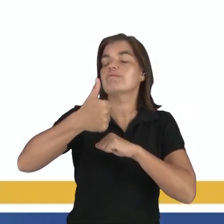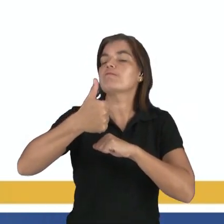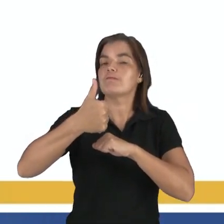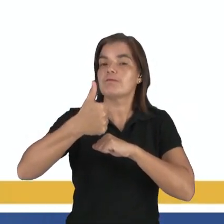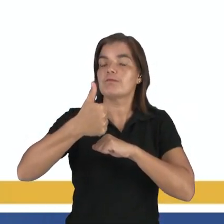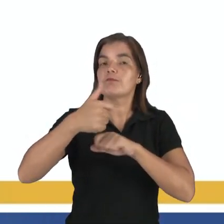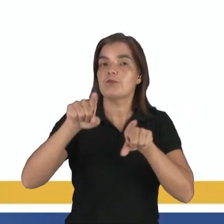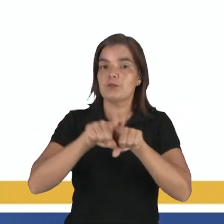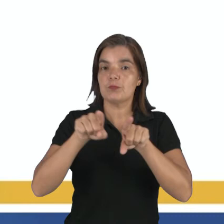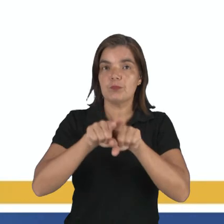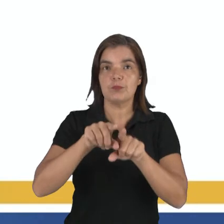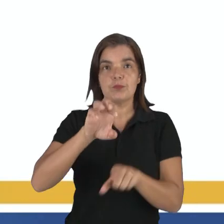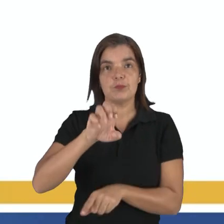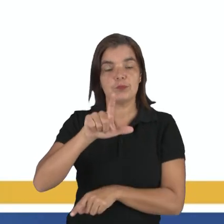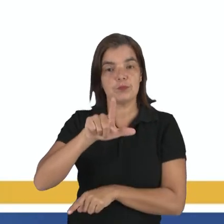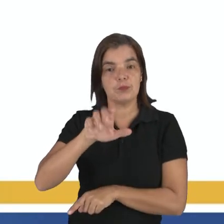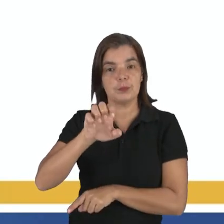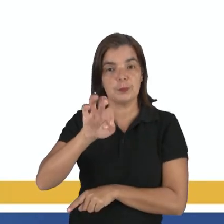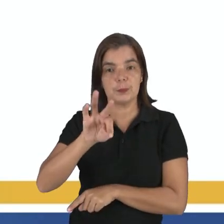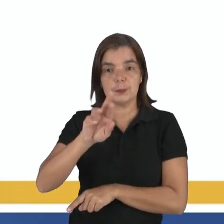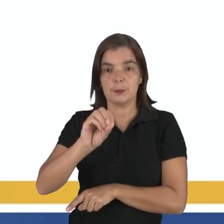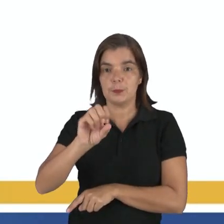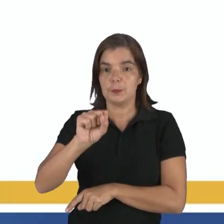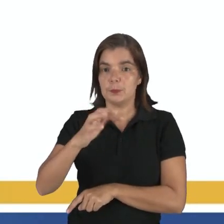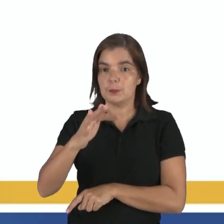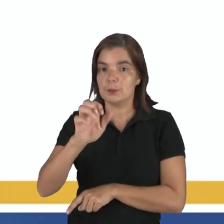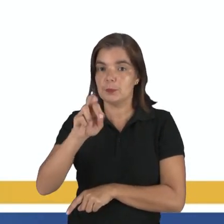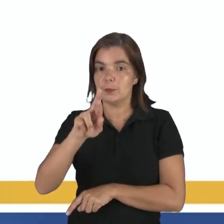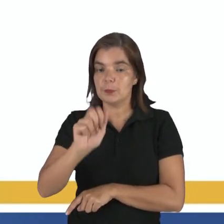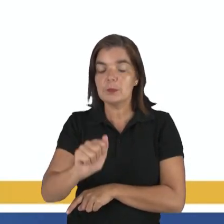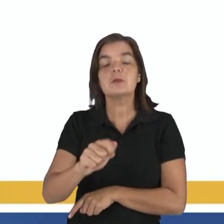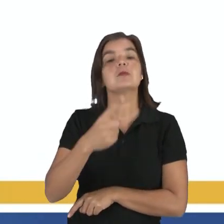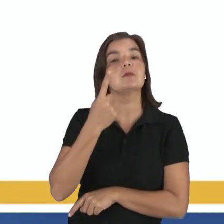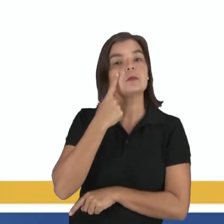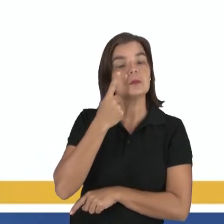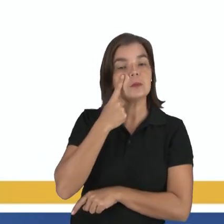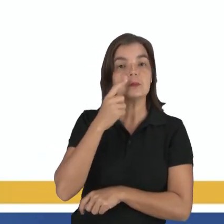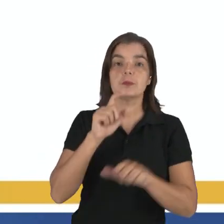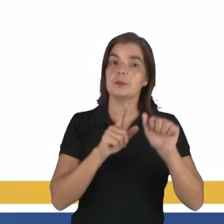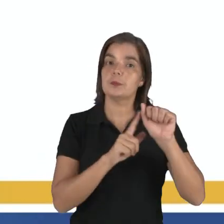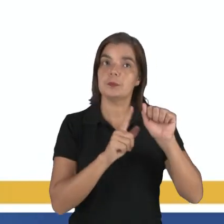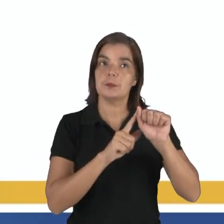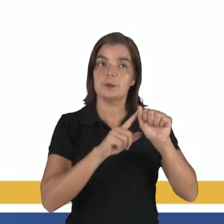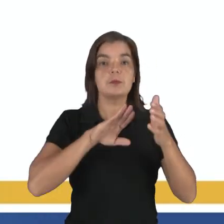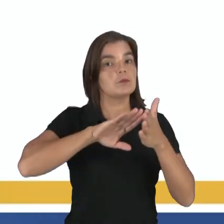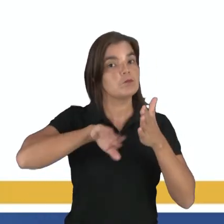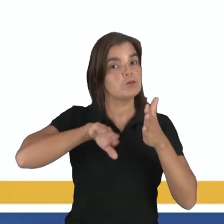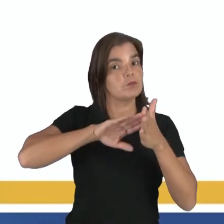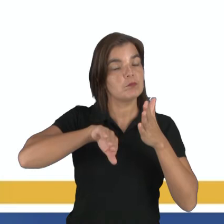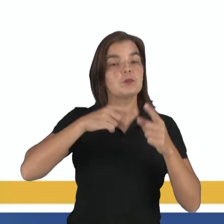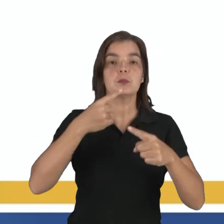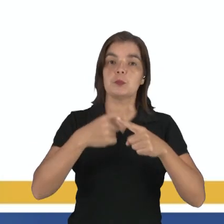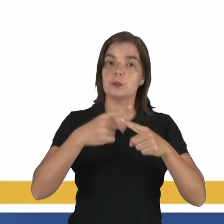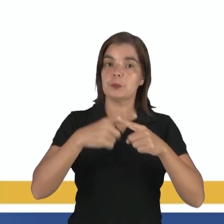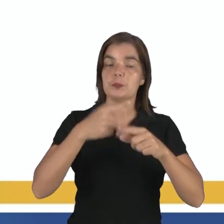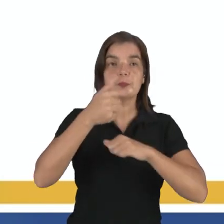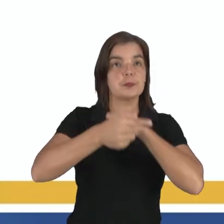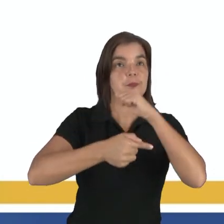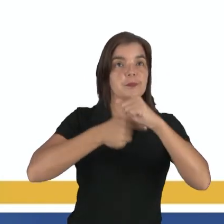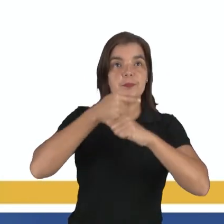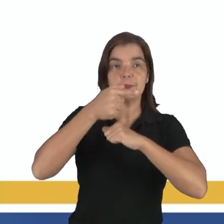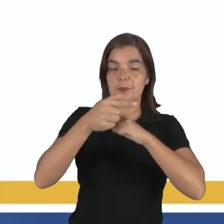positiva em uma eletrosfera. Então, o que a gente pode ver aqui? A letra A gente vai descartar, porque o